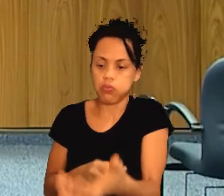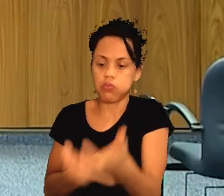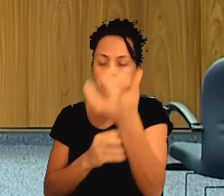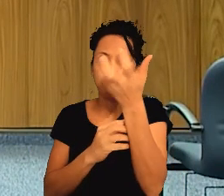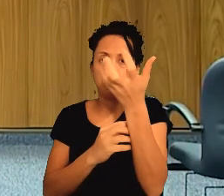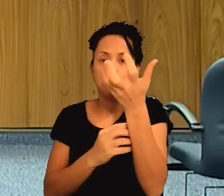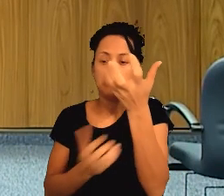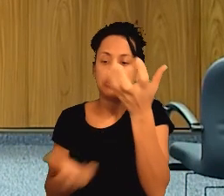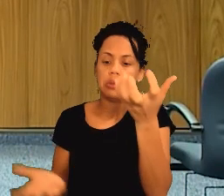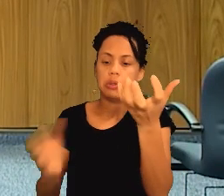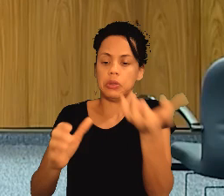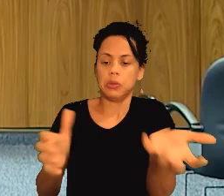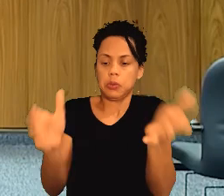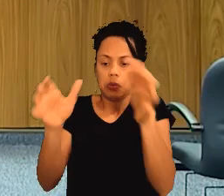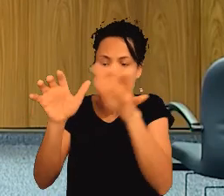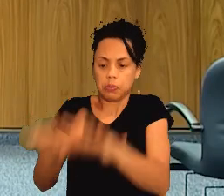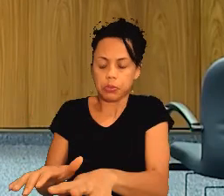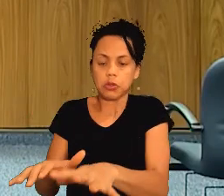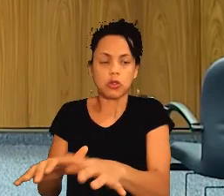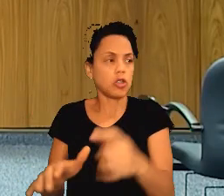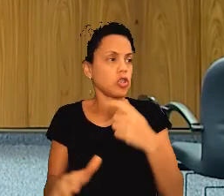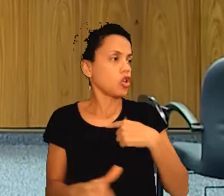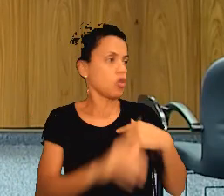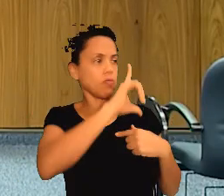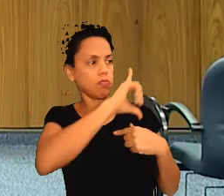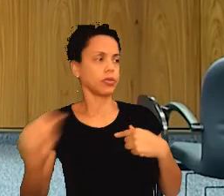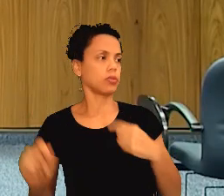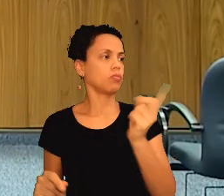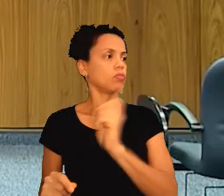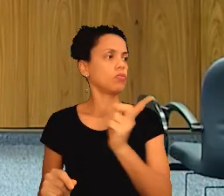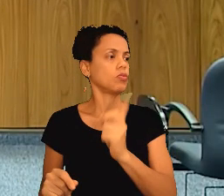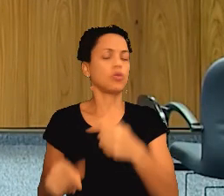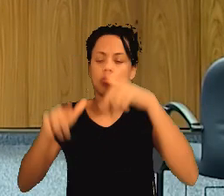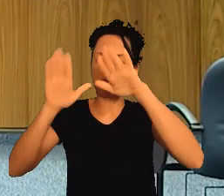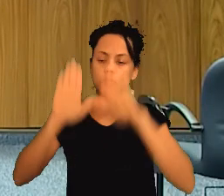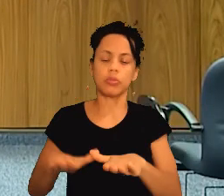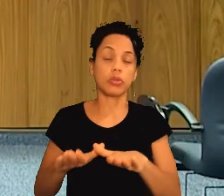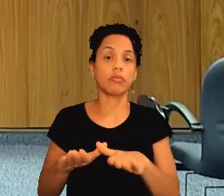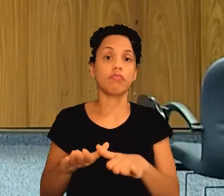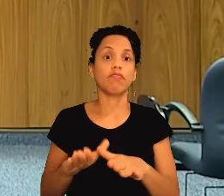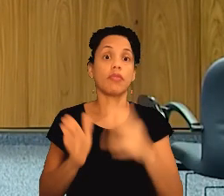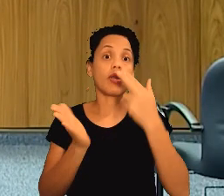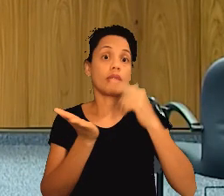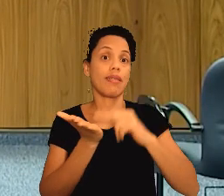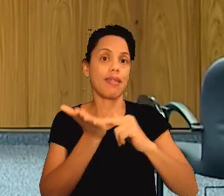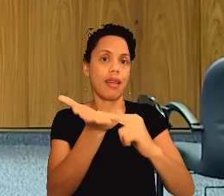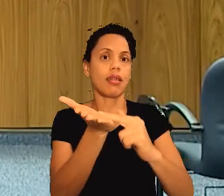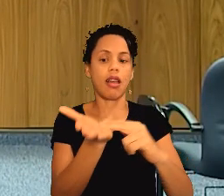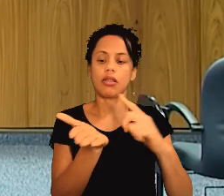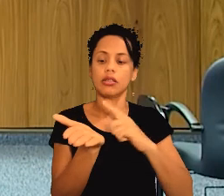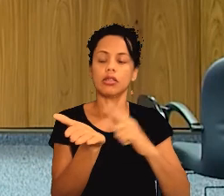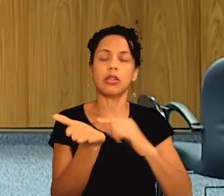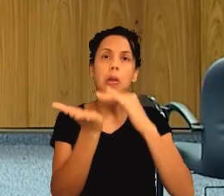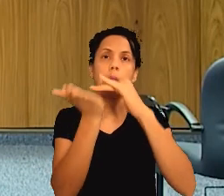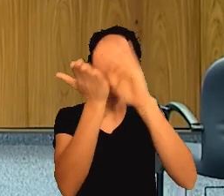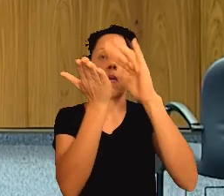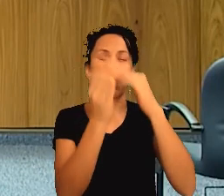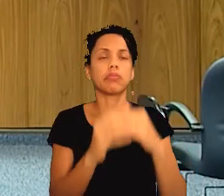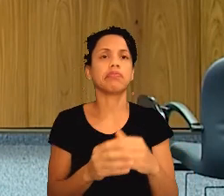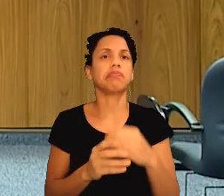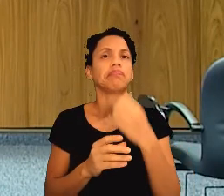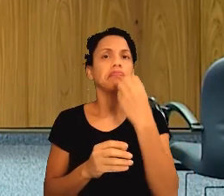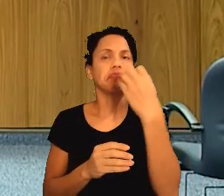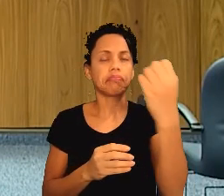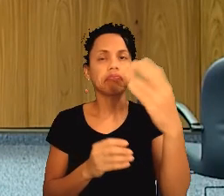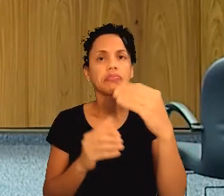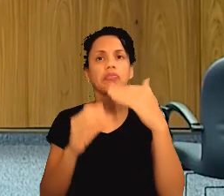e enterrá-los na terra, que eles não sairiam dali. Esse tipo de carta, essa carta especificamente ganhou muita projeção e